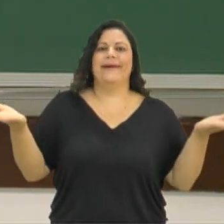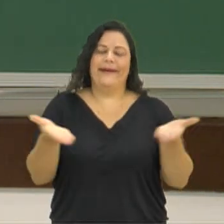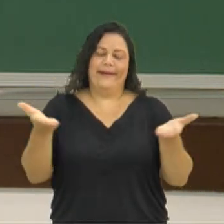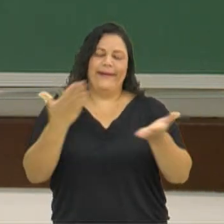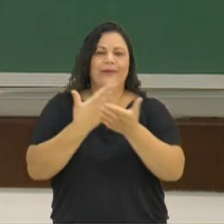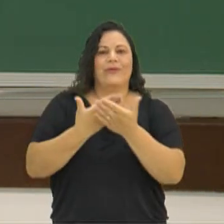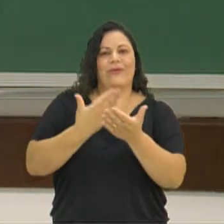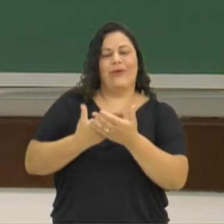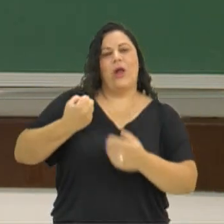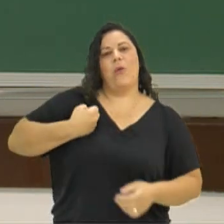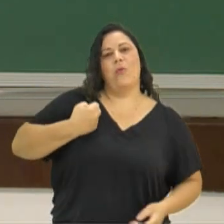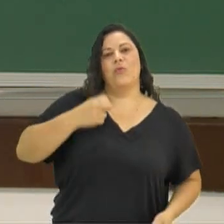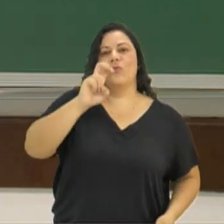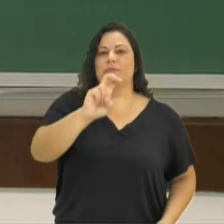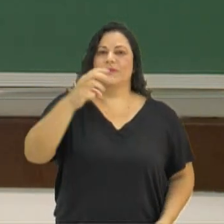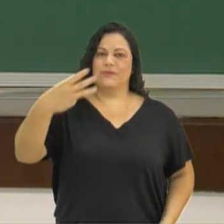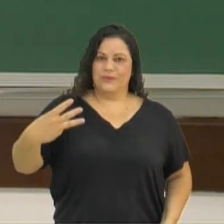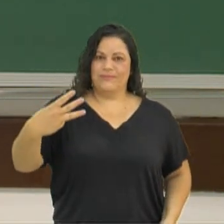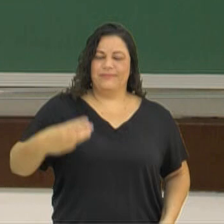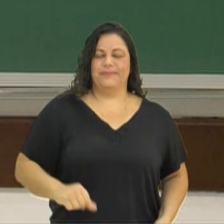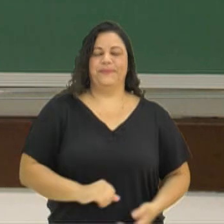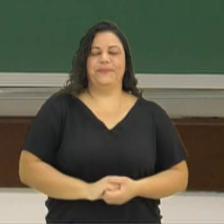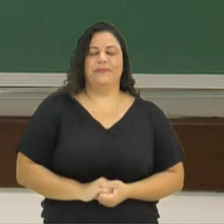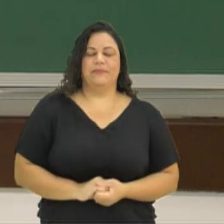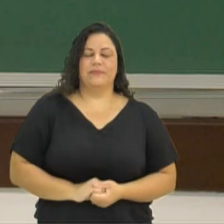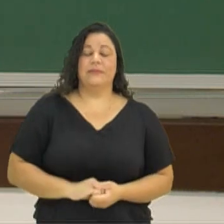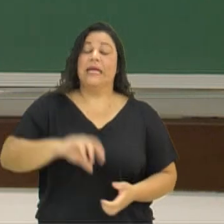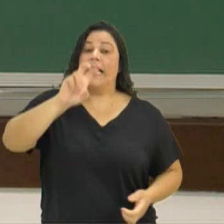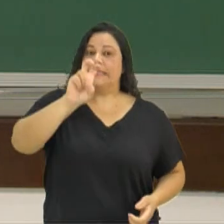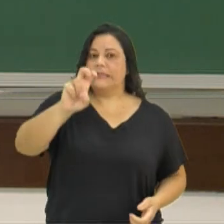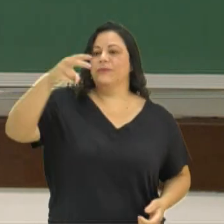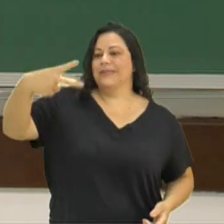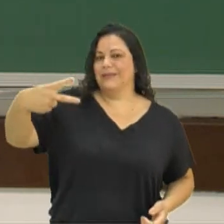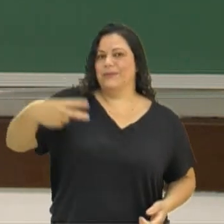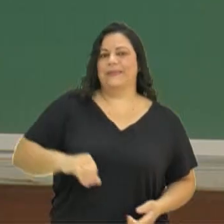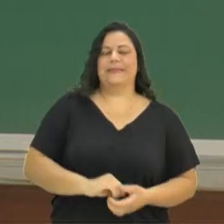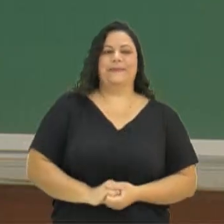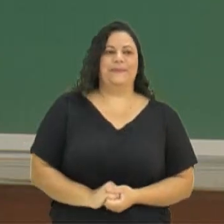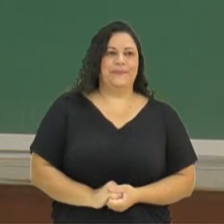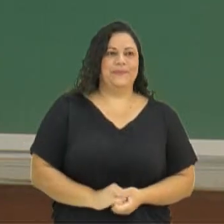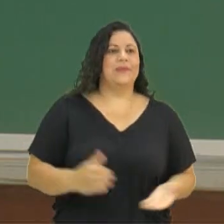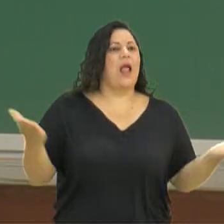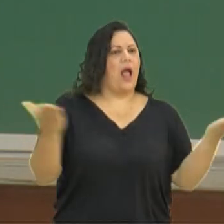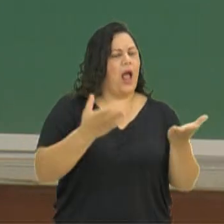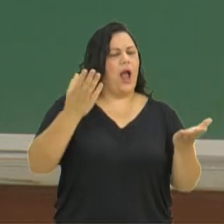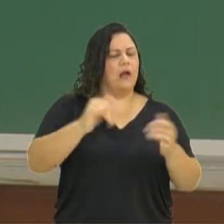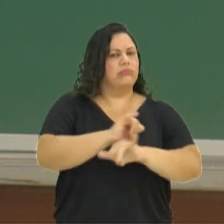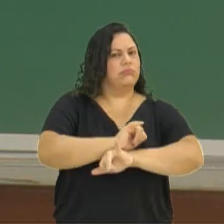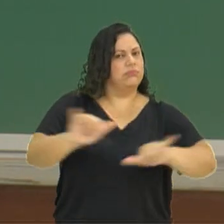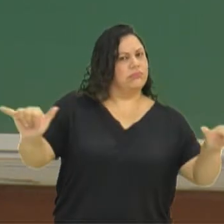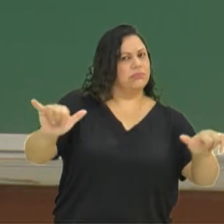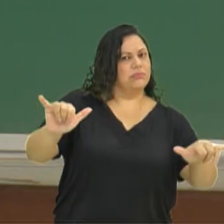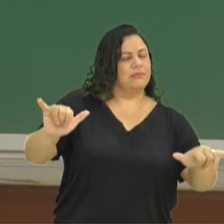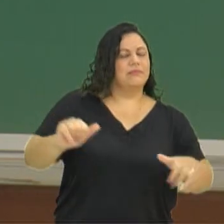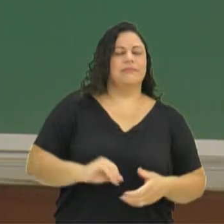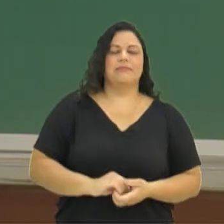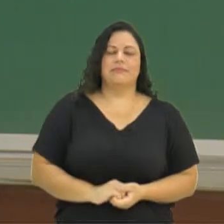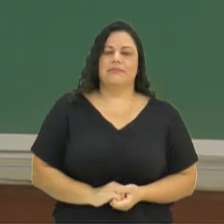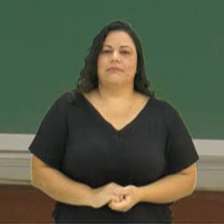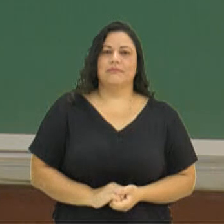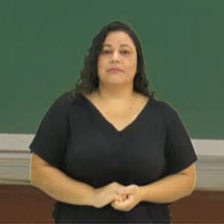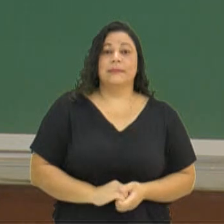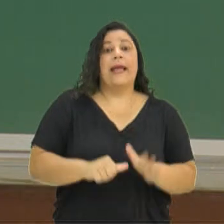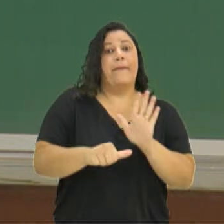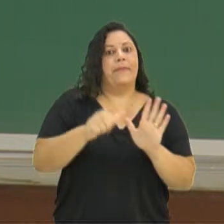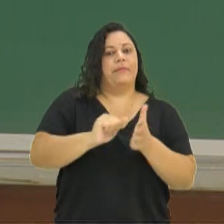número 52. A ver, entonces. Bom, aqueles recadinhos do início, né? Primeiro, a